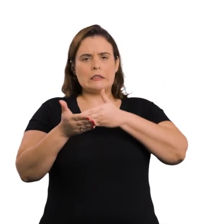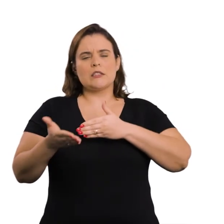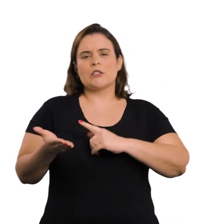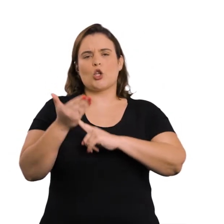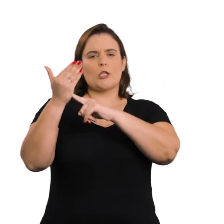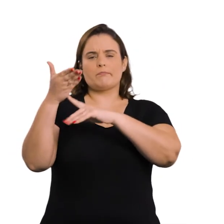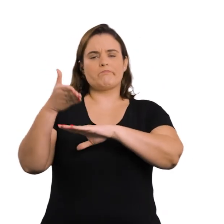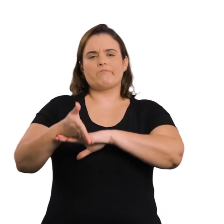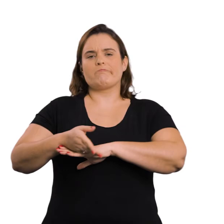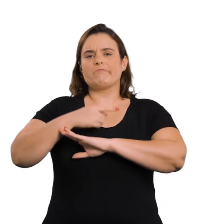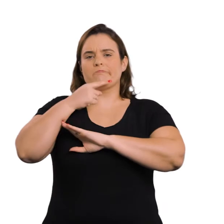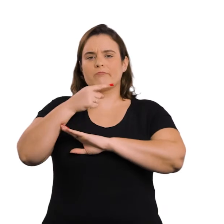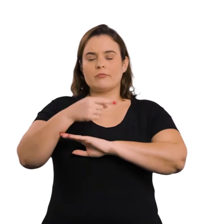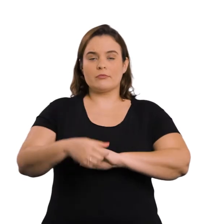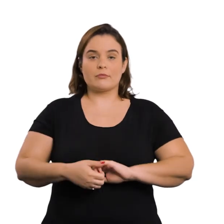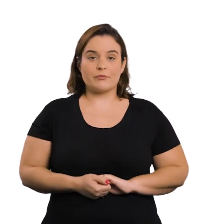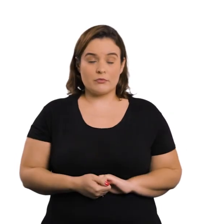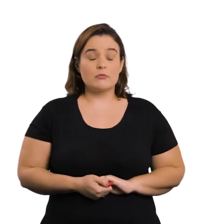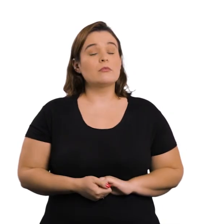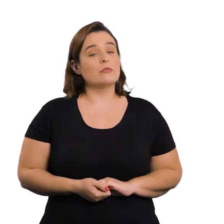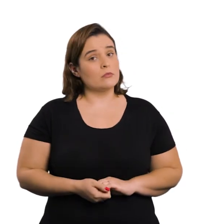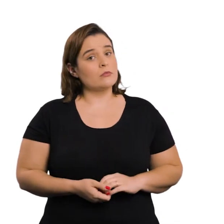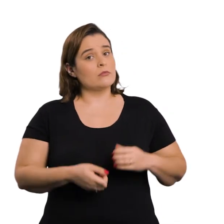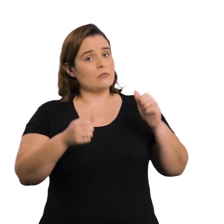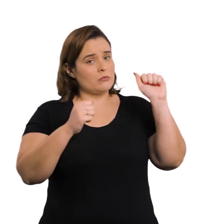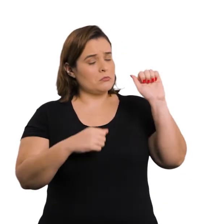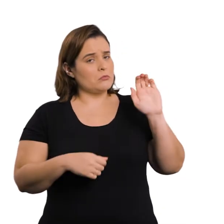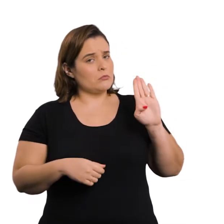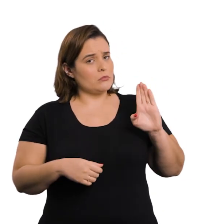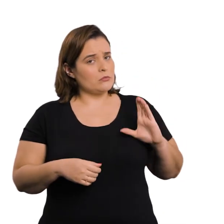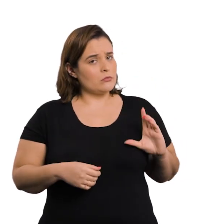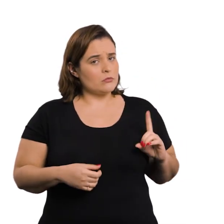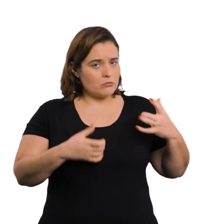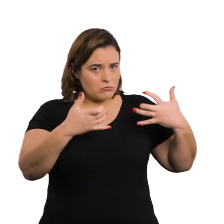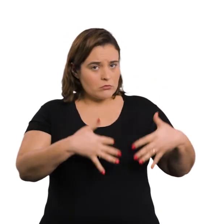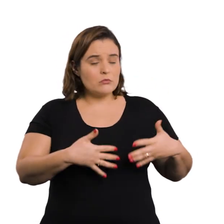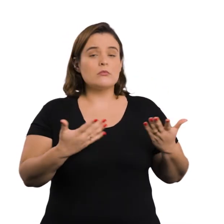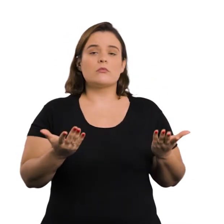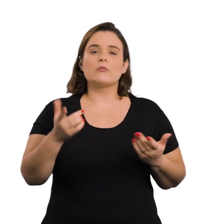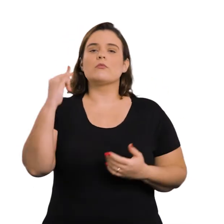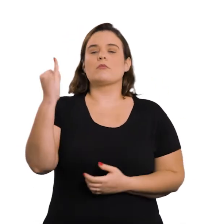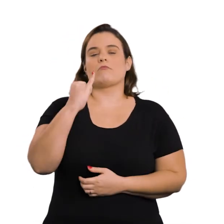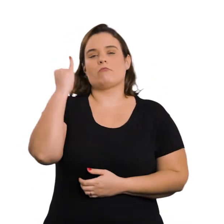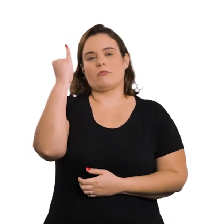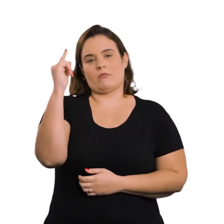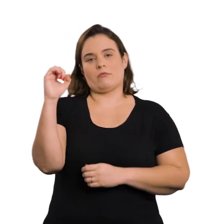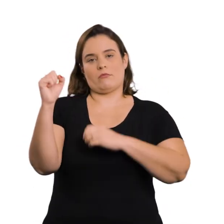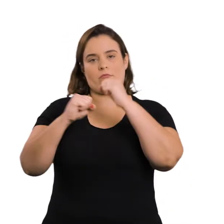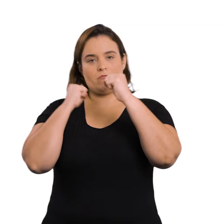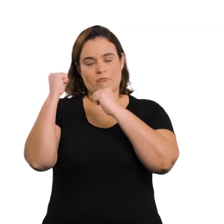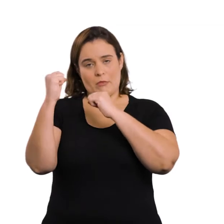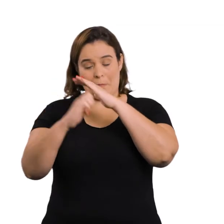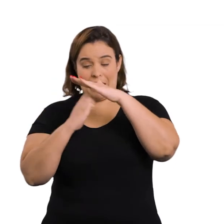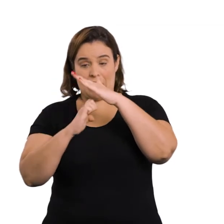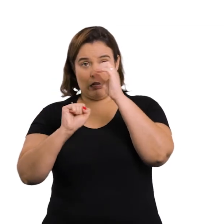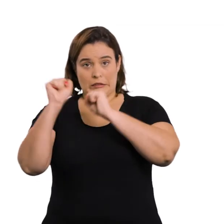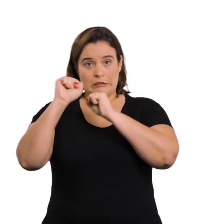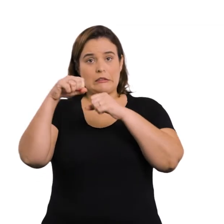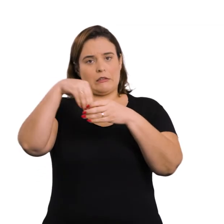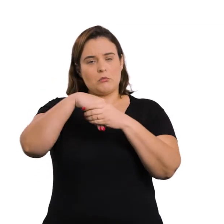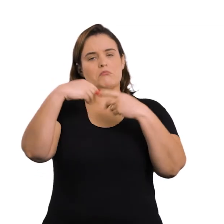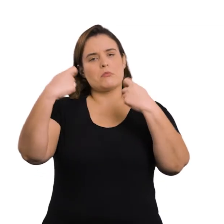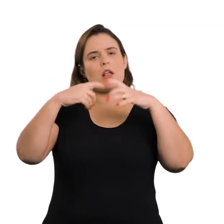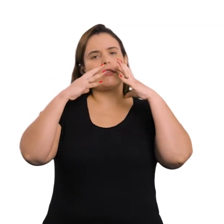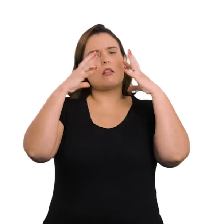às tecnologias. Além das barreiras descritas acima, é importante que os ambientes corporativos fiquem atentos às